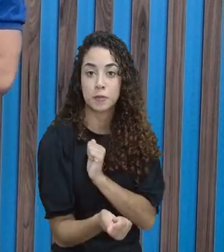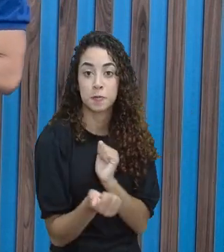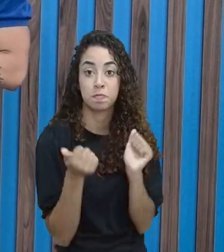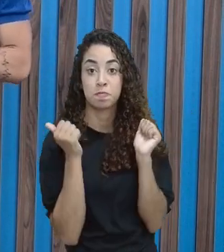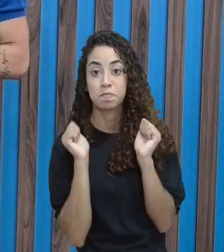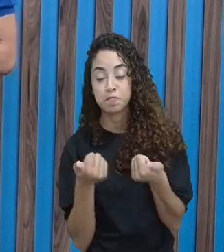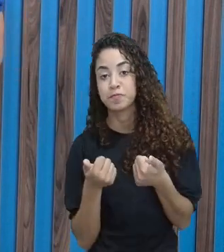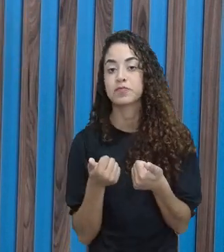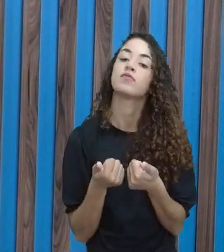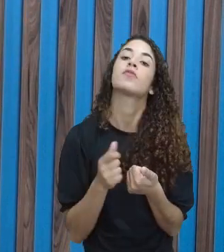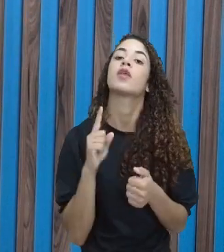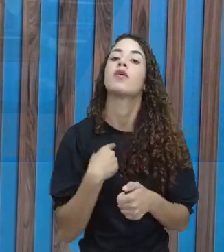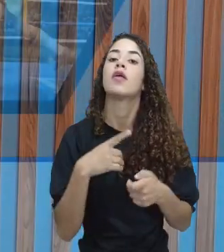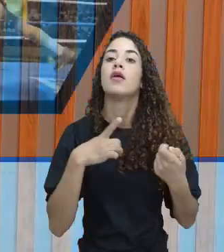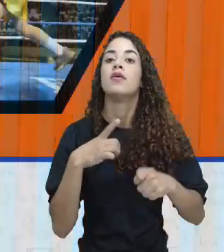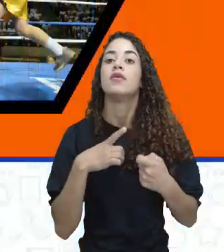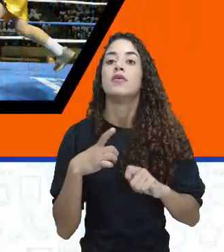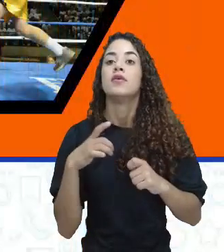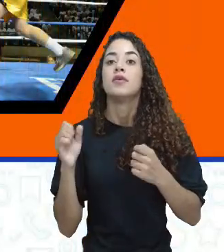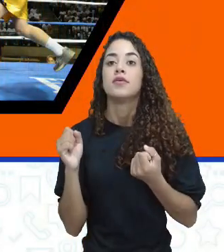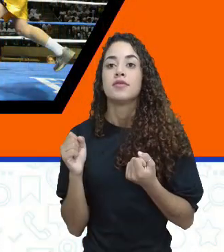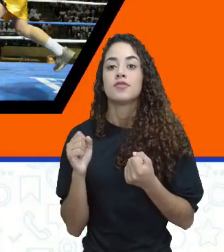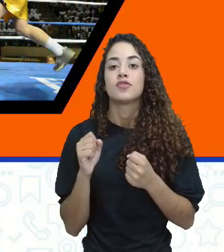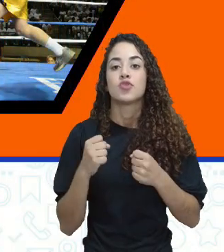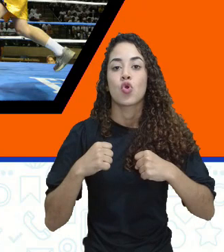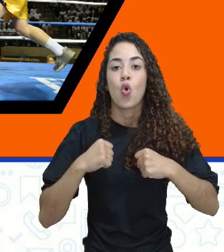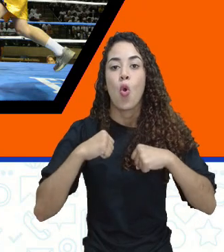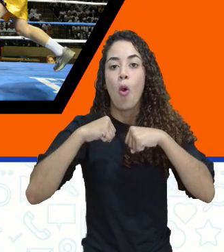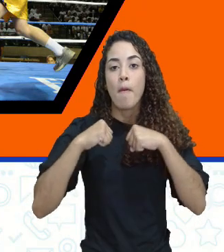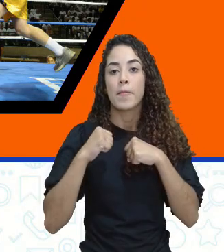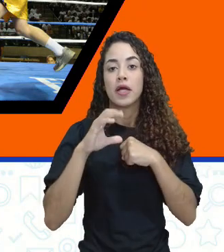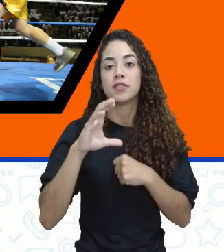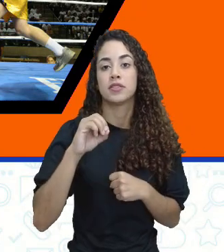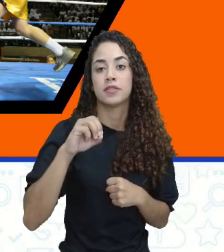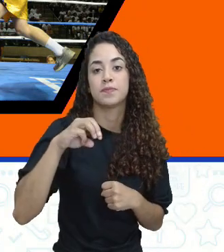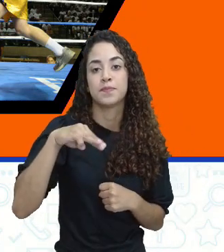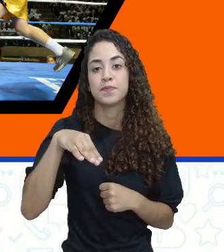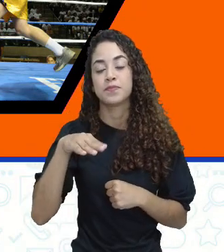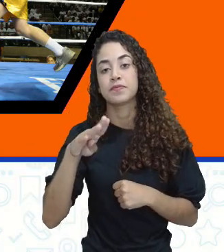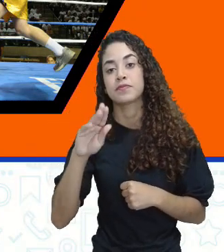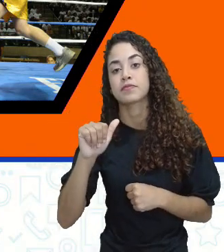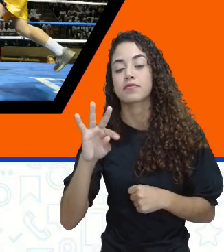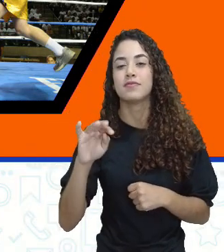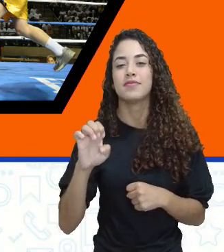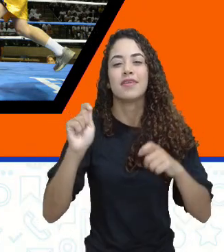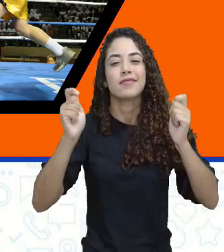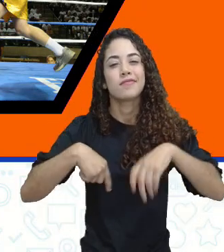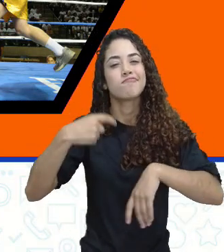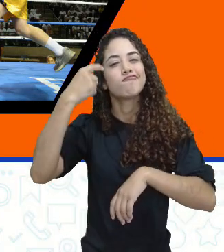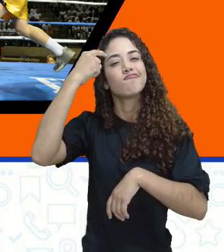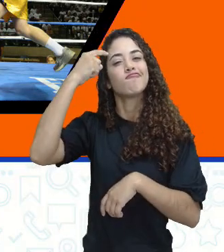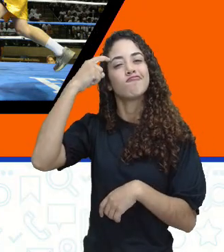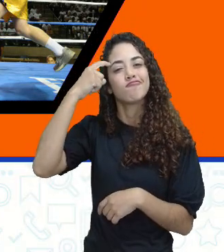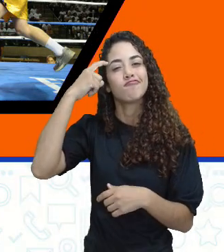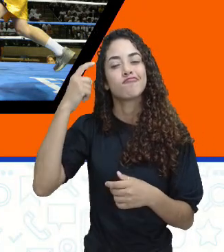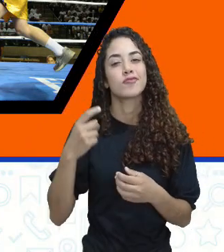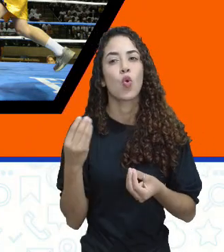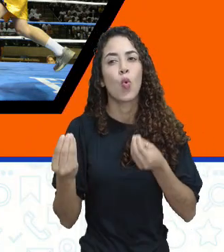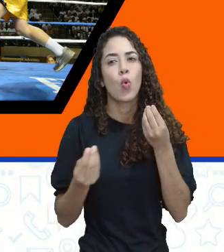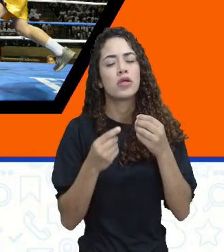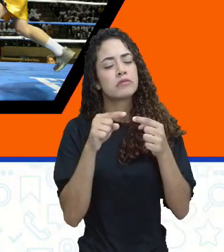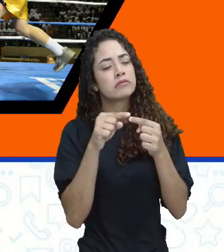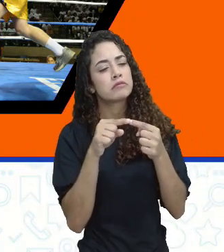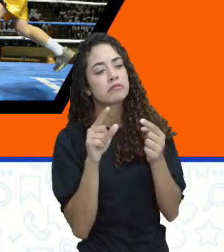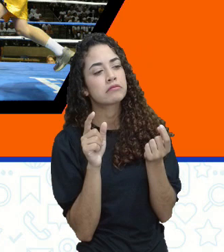E aí, nós temos o de combate, que aí vocês acho que conseguem pensar mais fácil, né? do que se